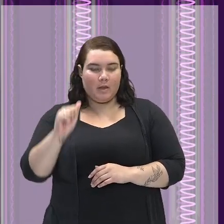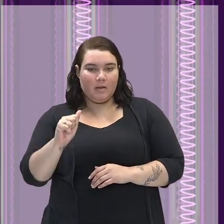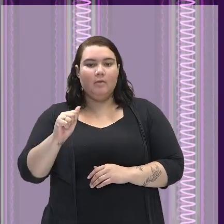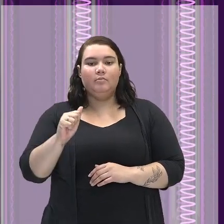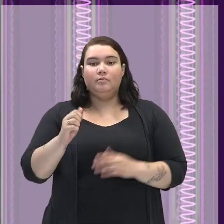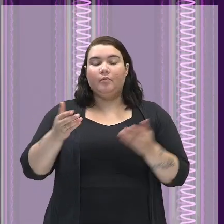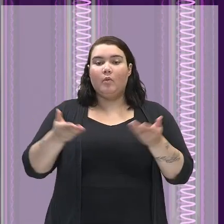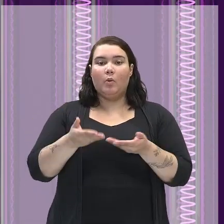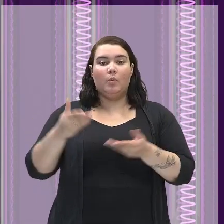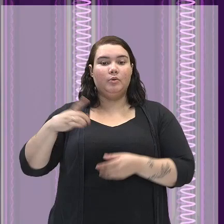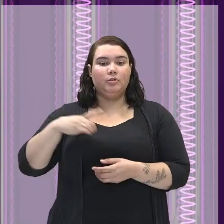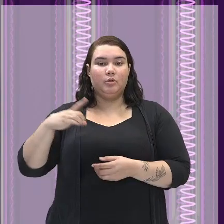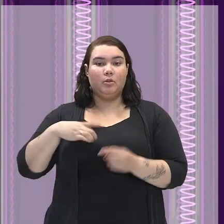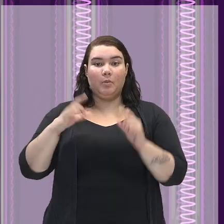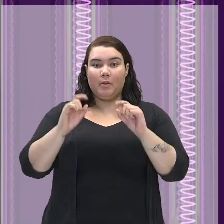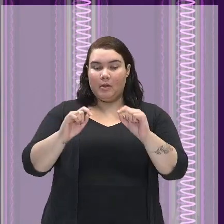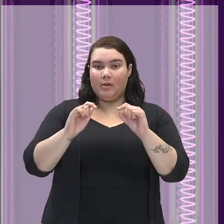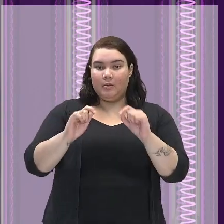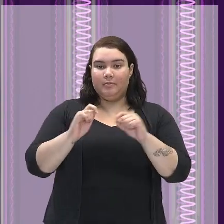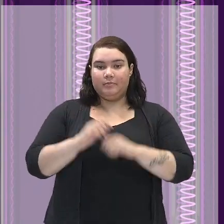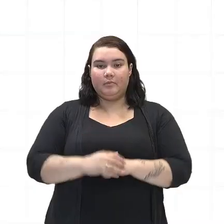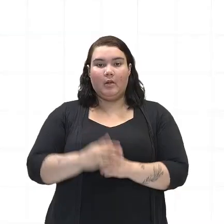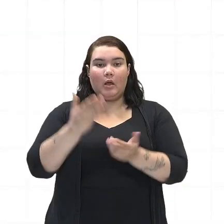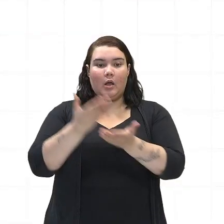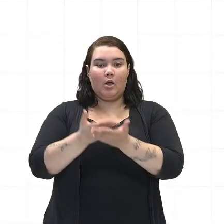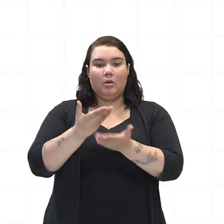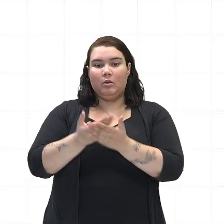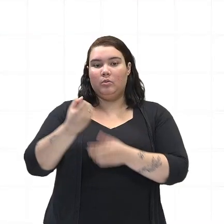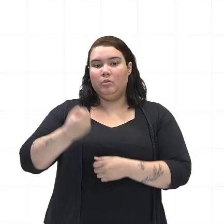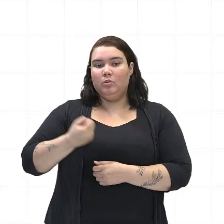nós temos a aula de número